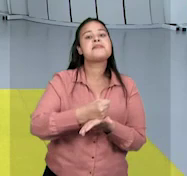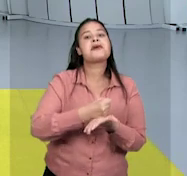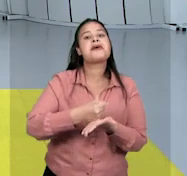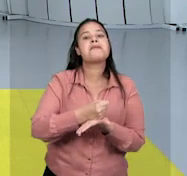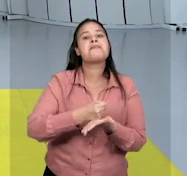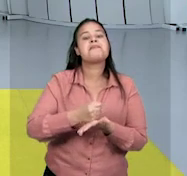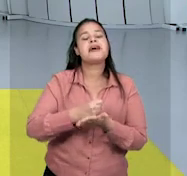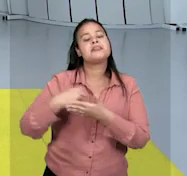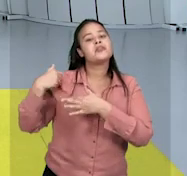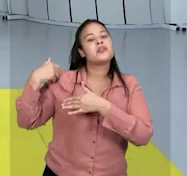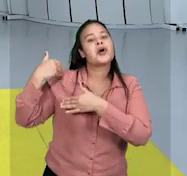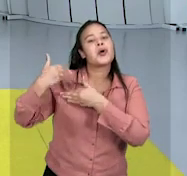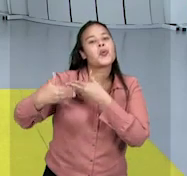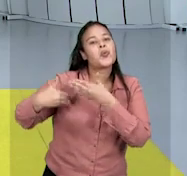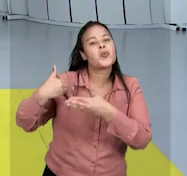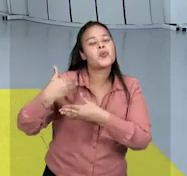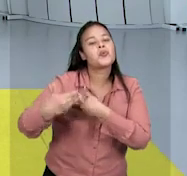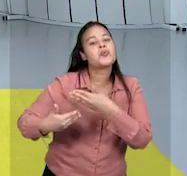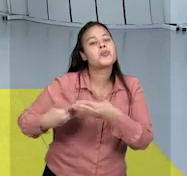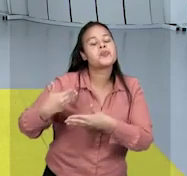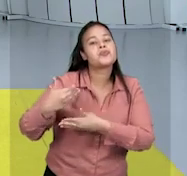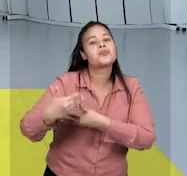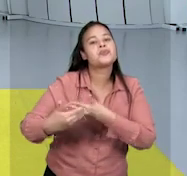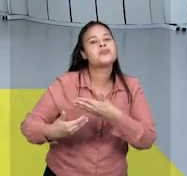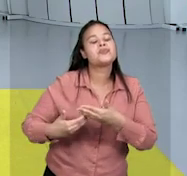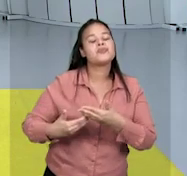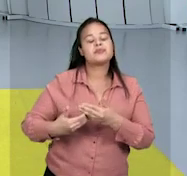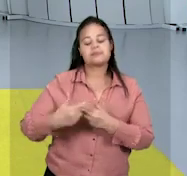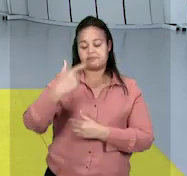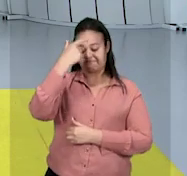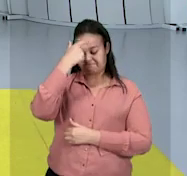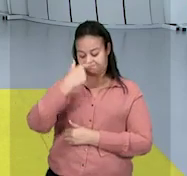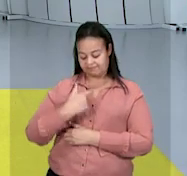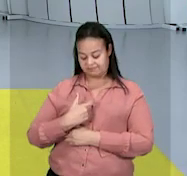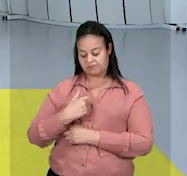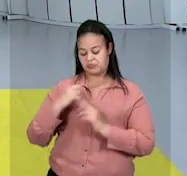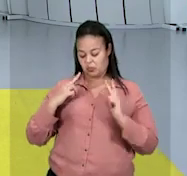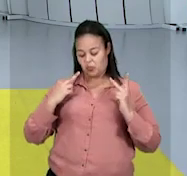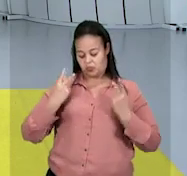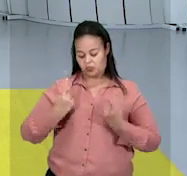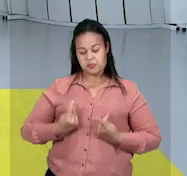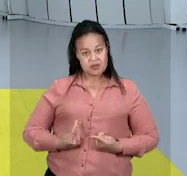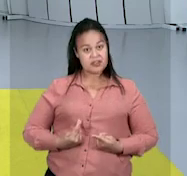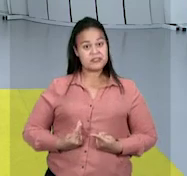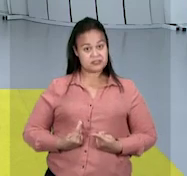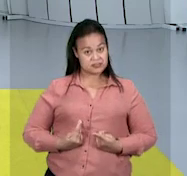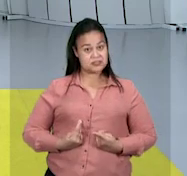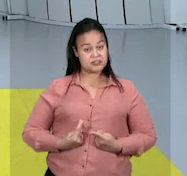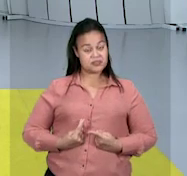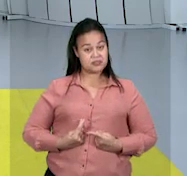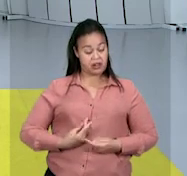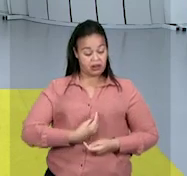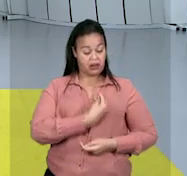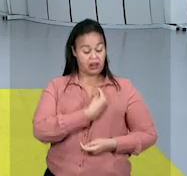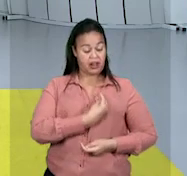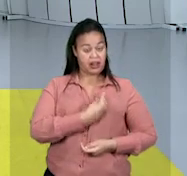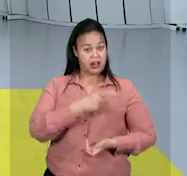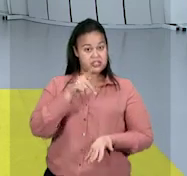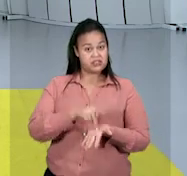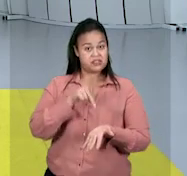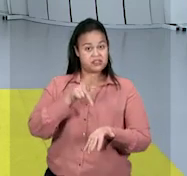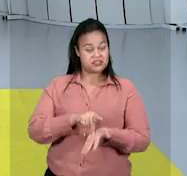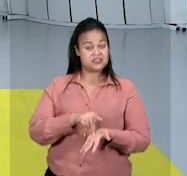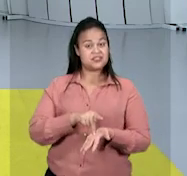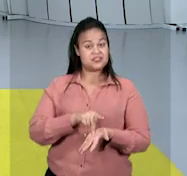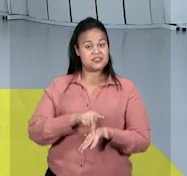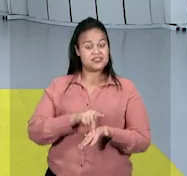da construção do nosso ser enquanto humano, enquanto existentes em toda